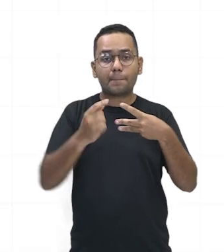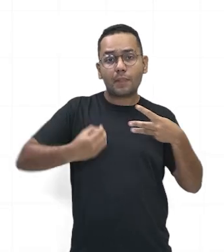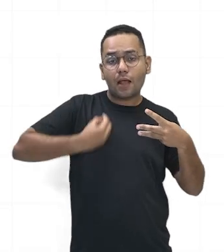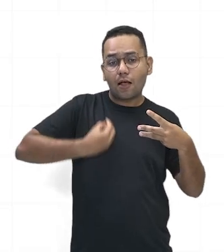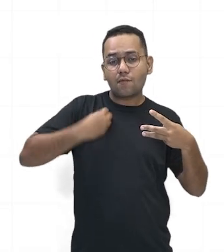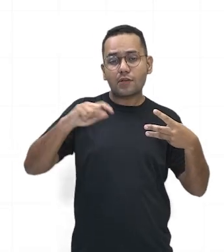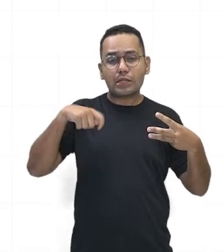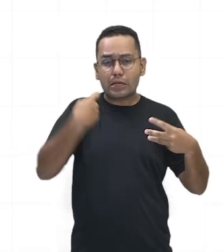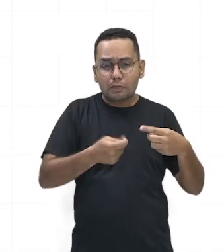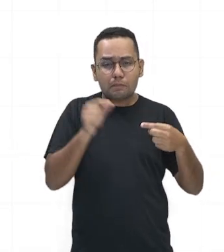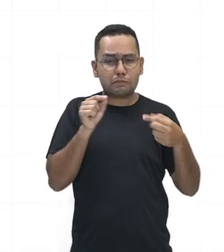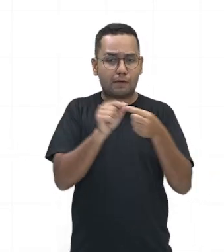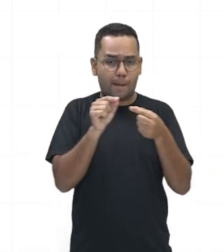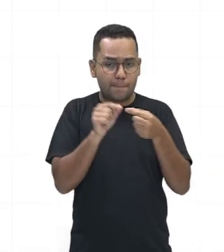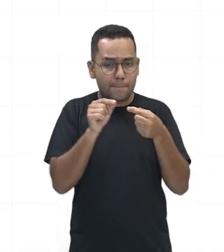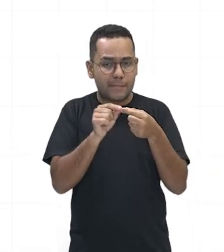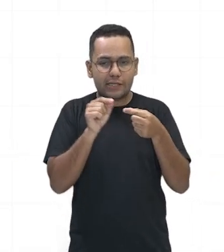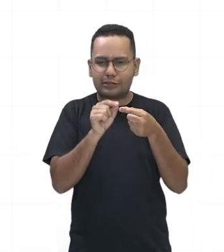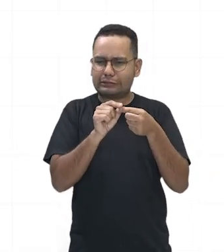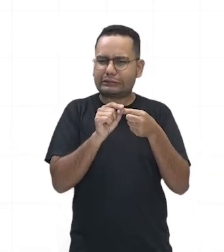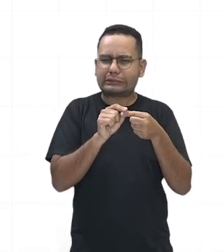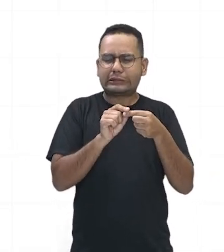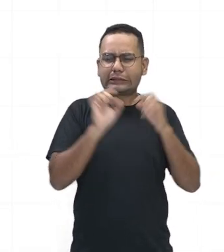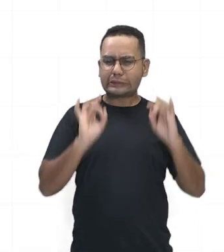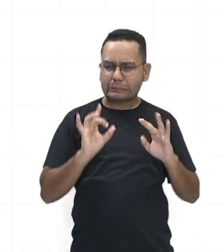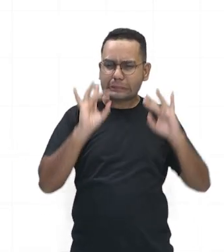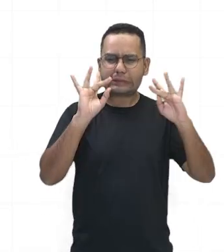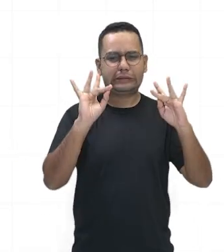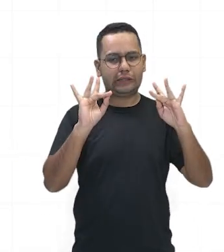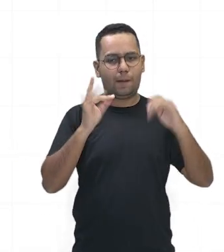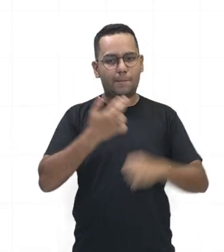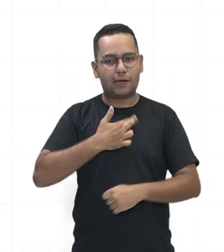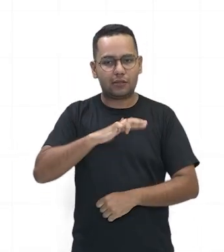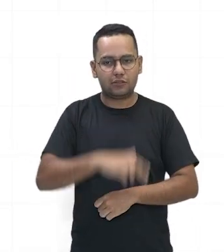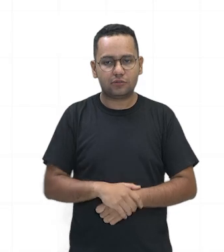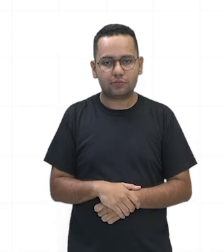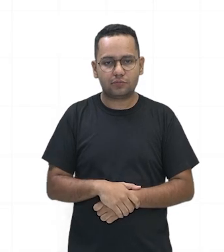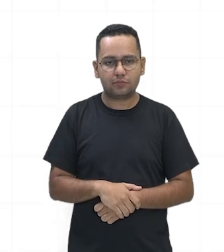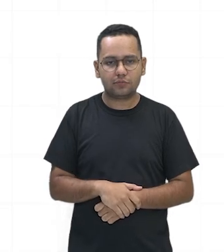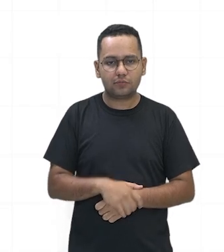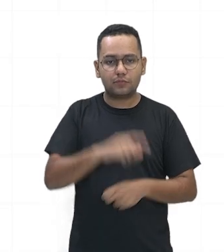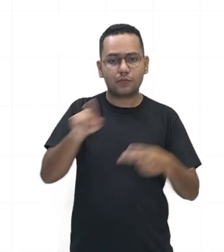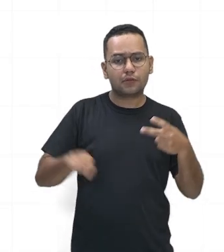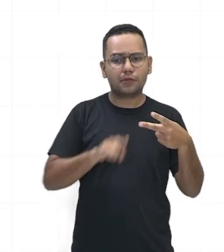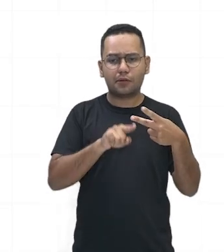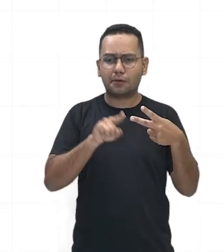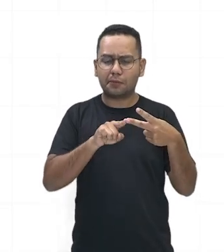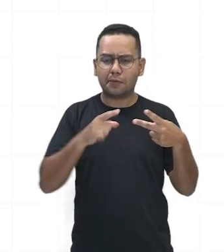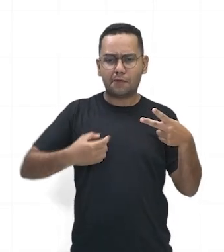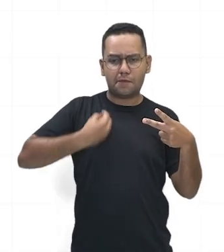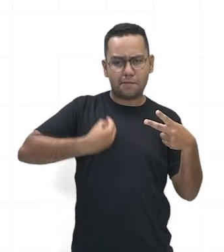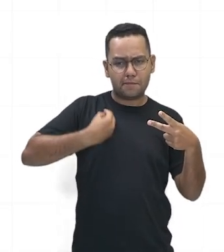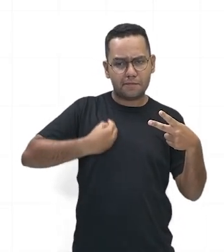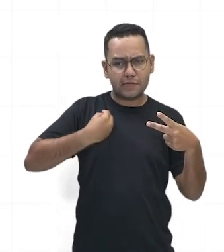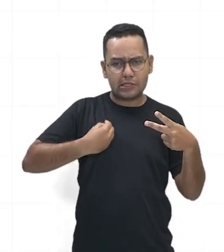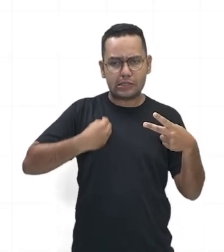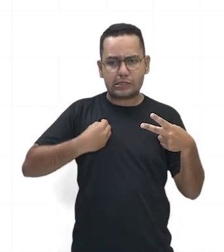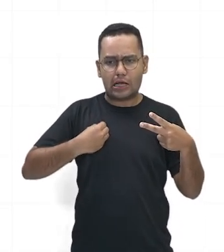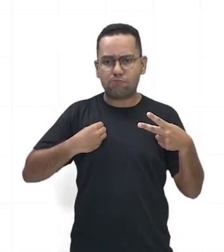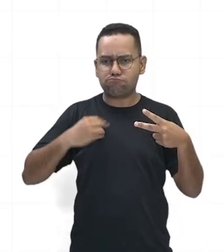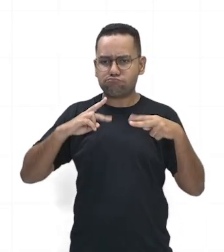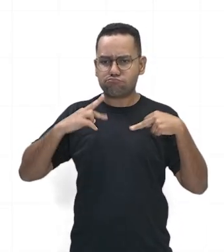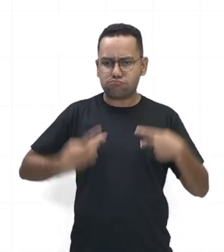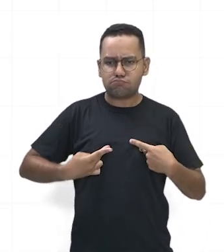a religião, entender a vida não somente como vida humana, mas também todo o aspecto biológico presente